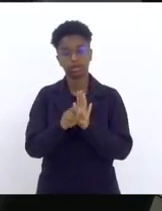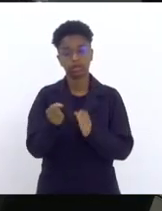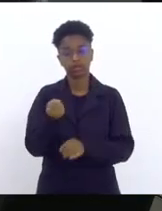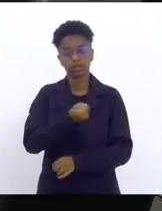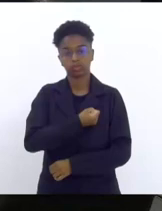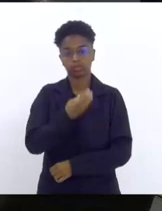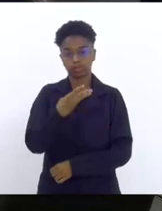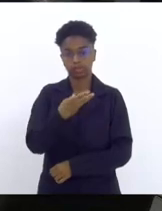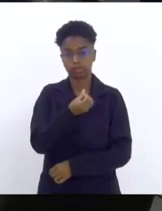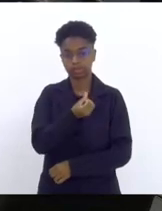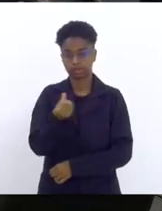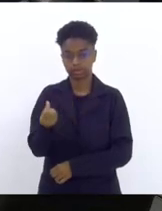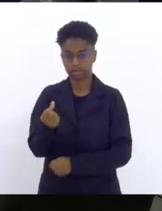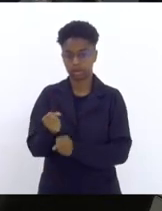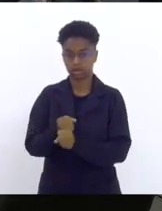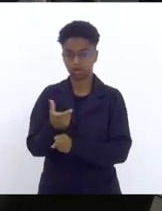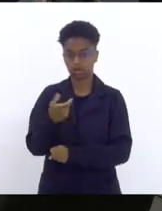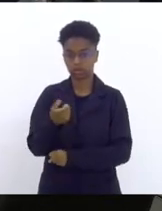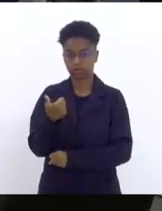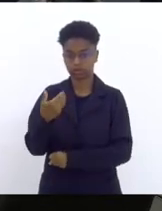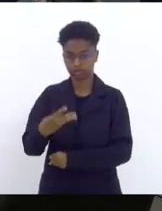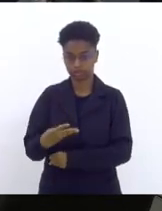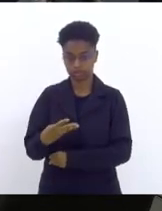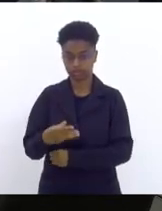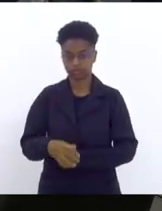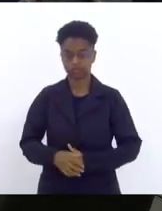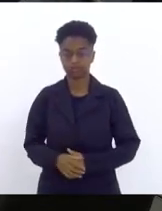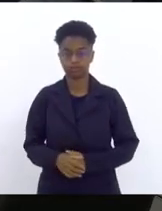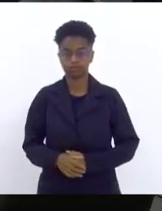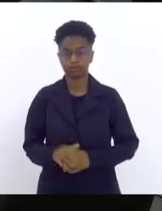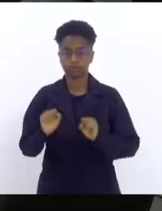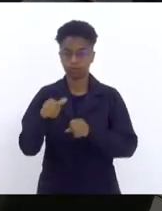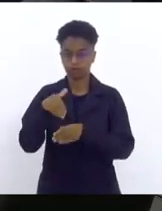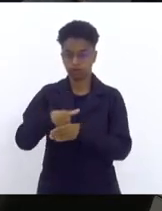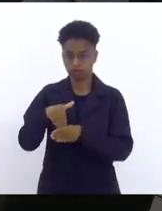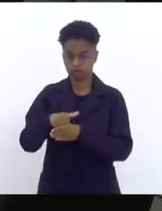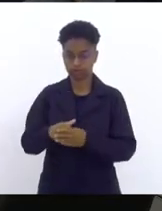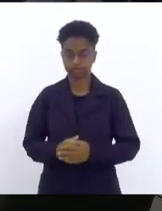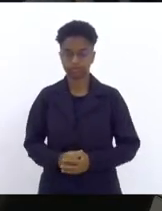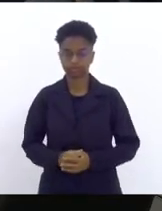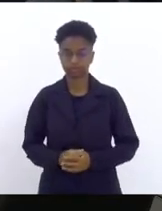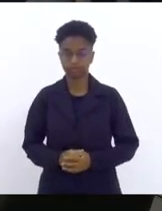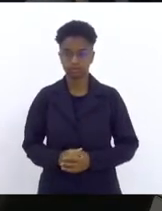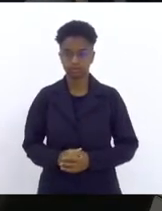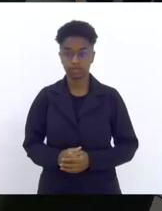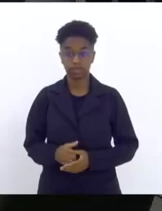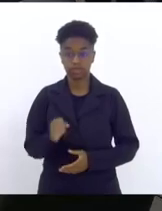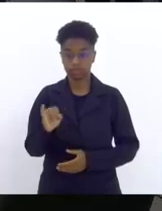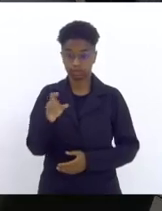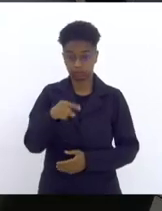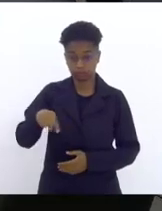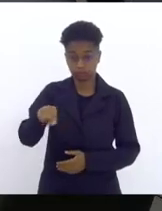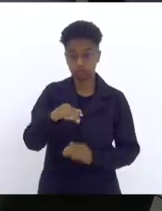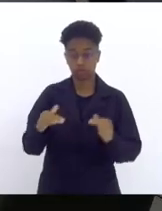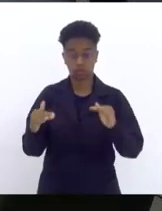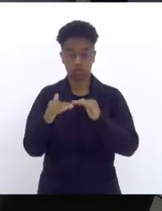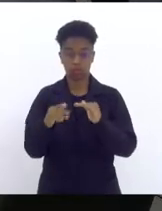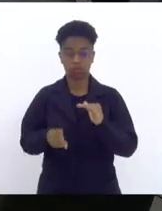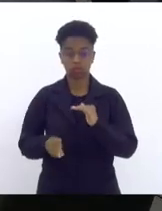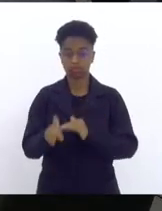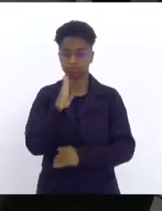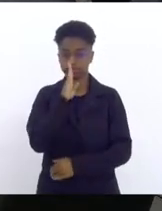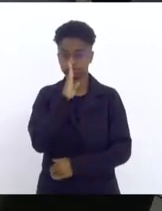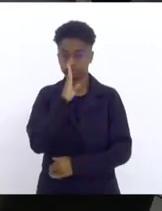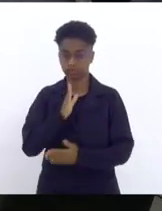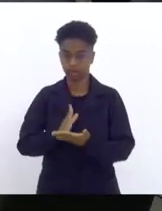366 de 2023 em votação senhores e senhoras que aprovam permaneça